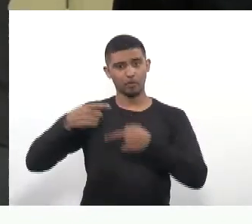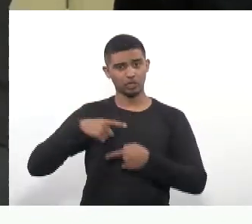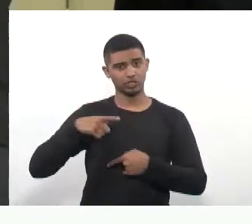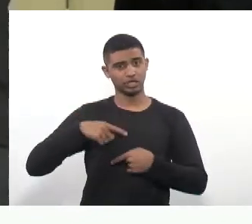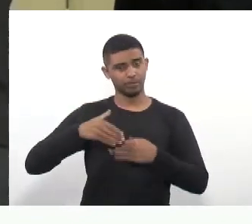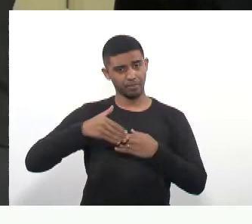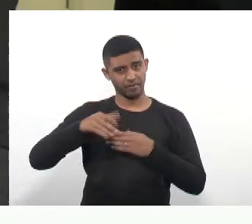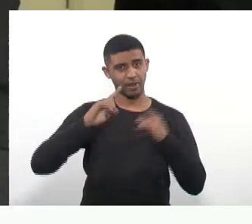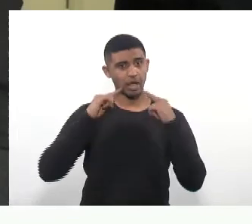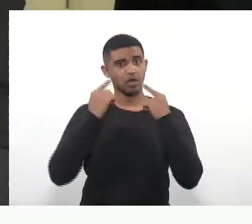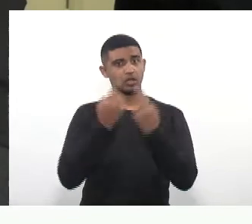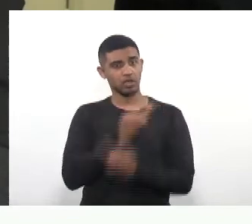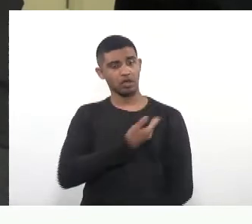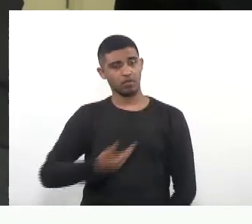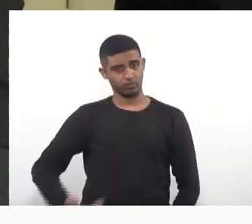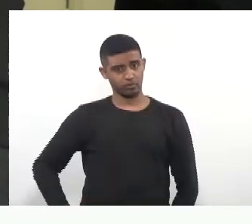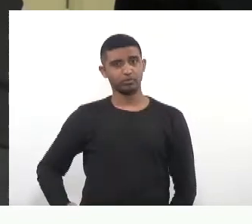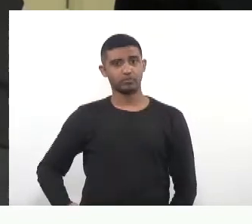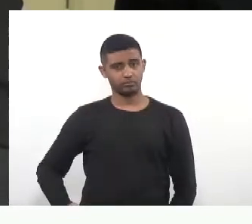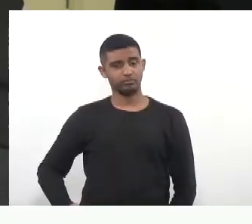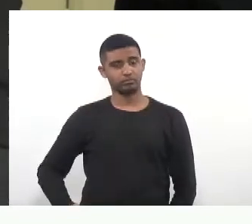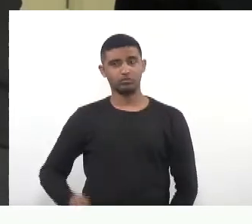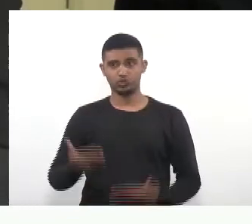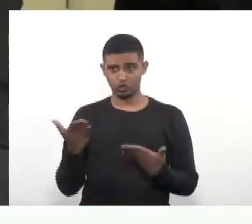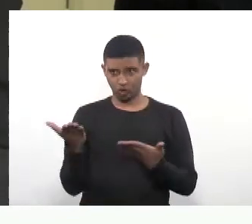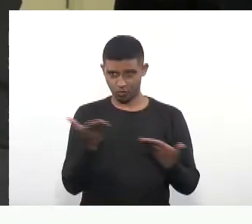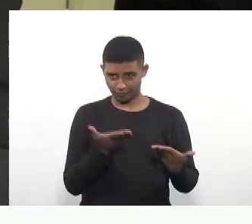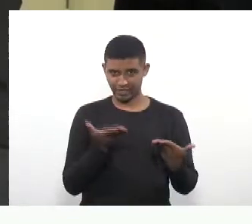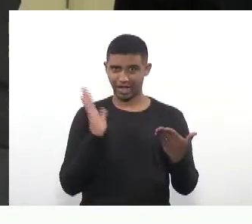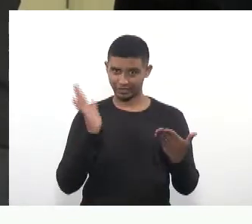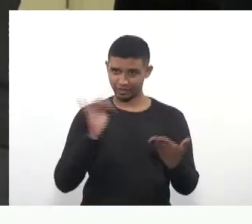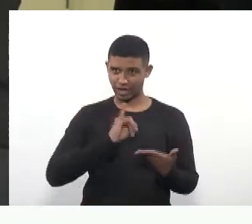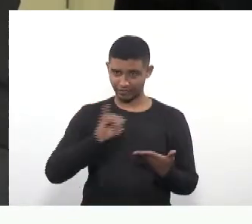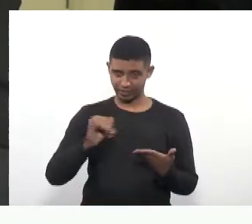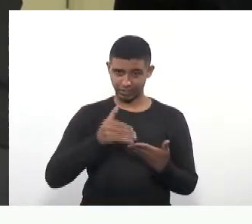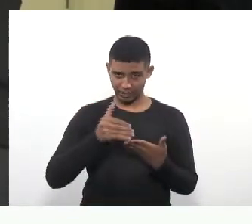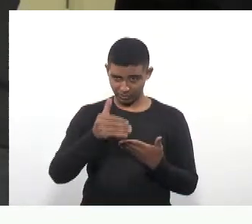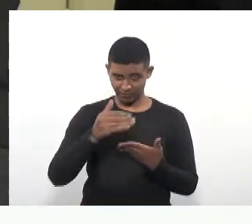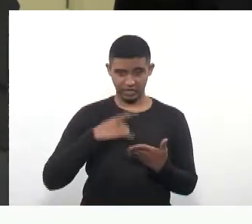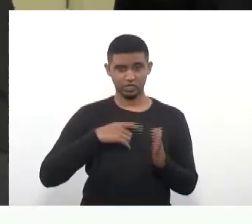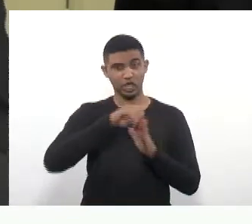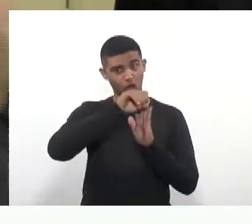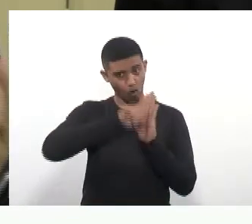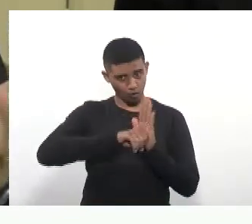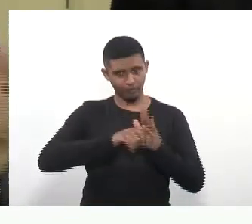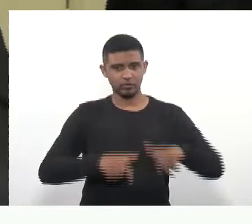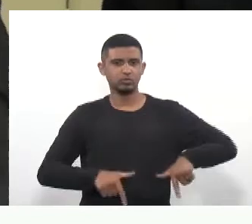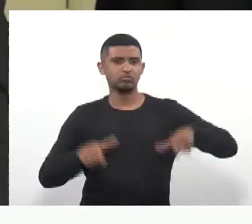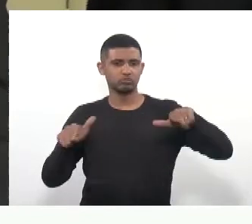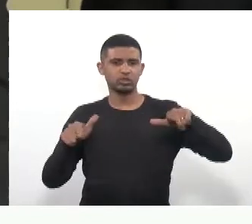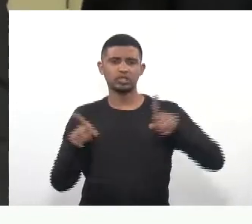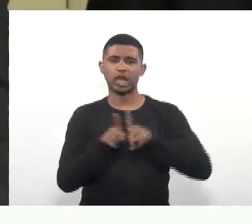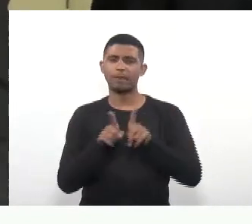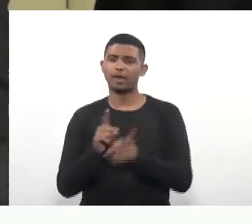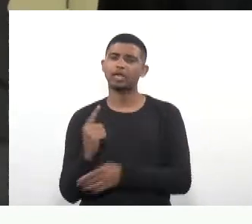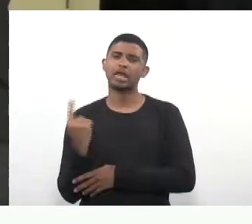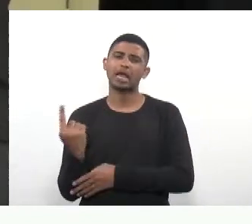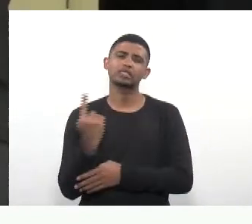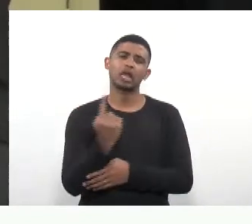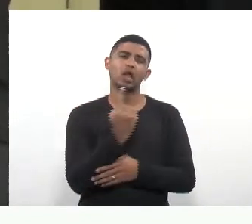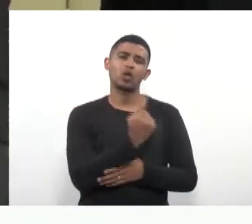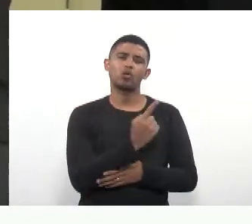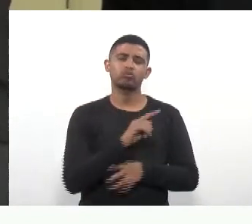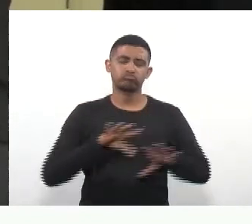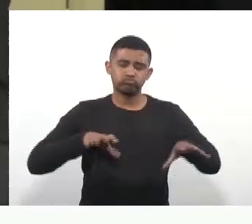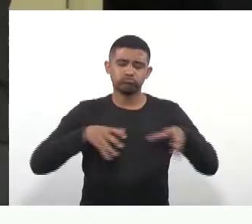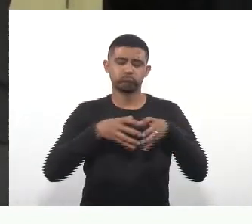pública, já de antemão o senhor está convidado, vai chegar o ofício para o convite para o senhor e para todos os membros,